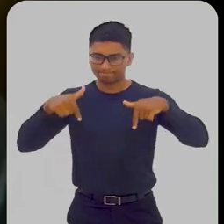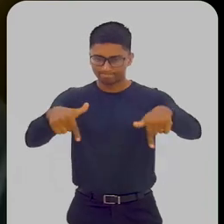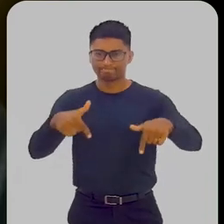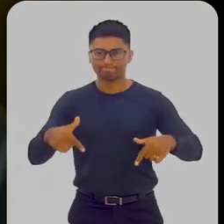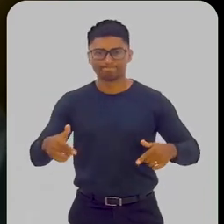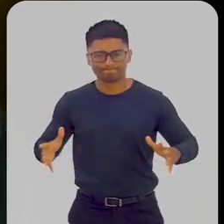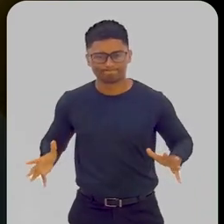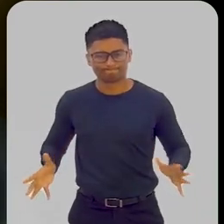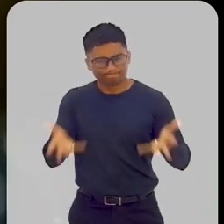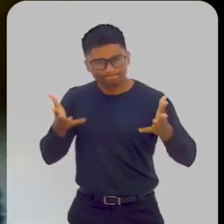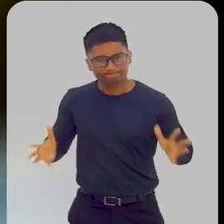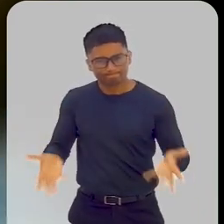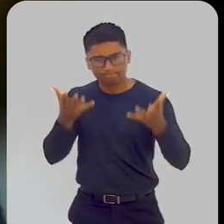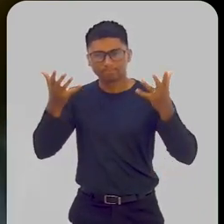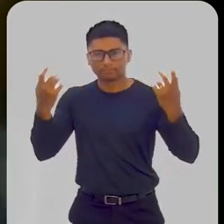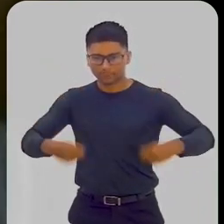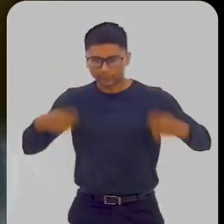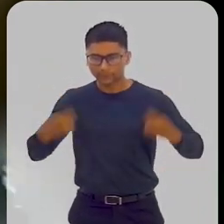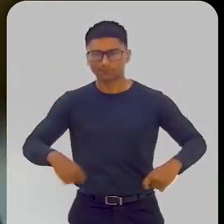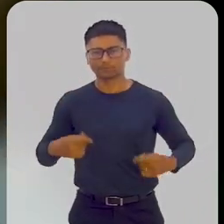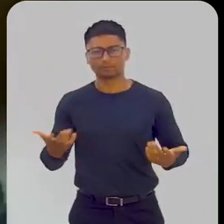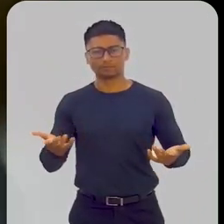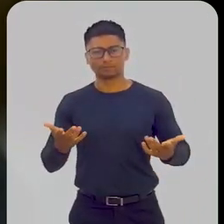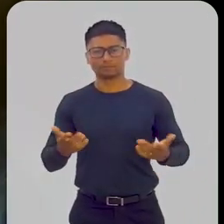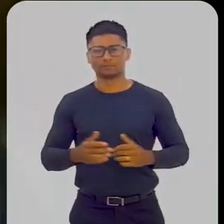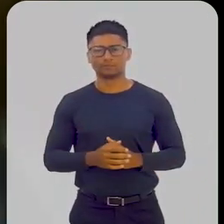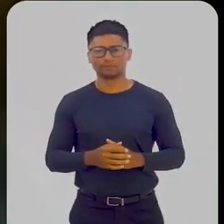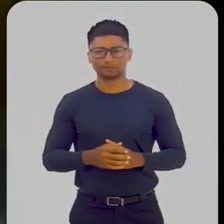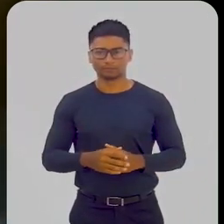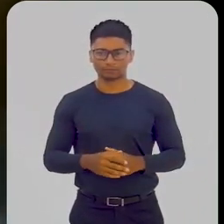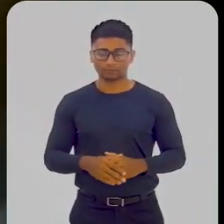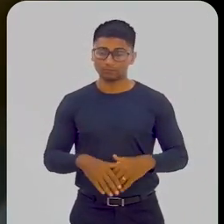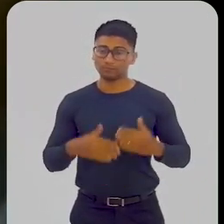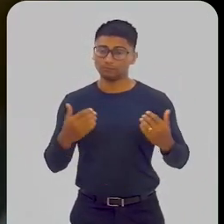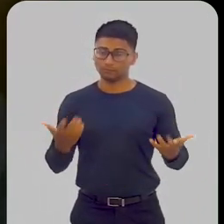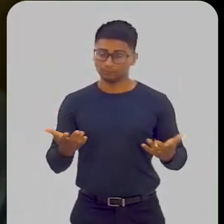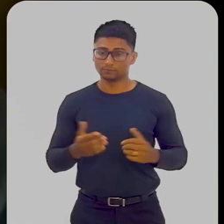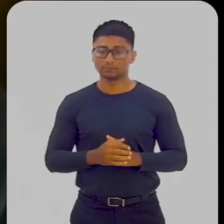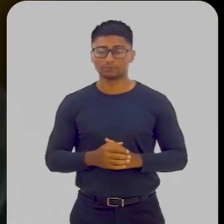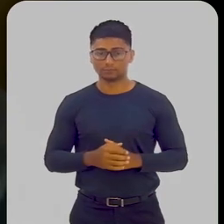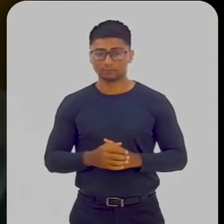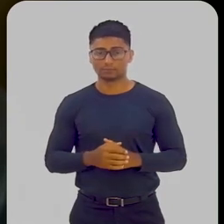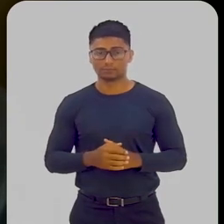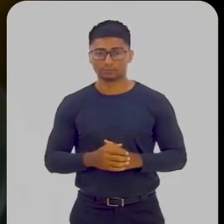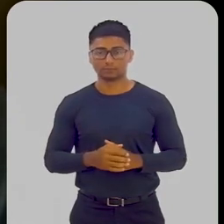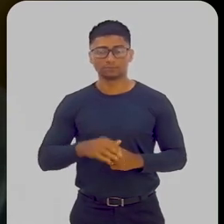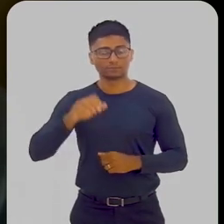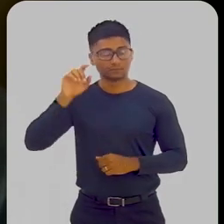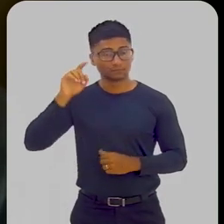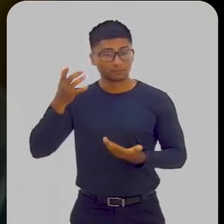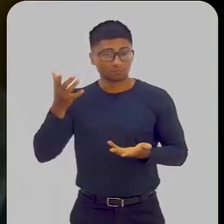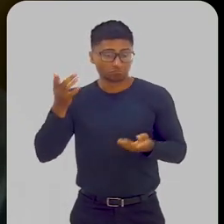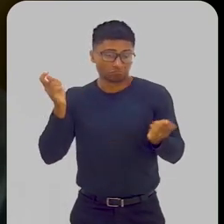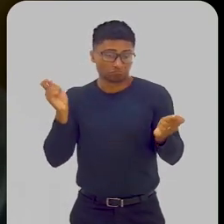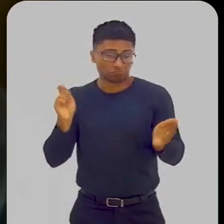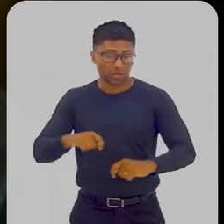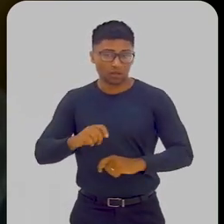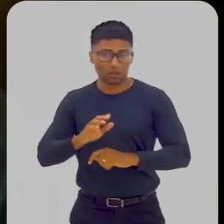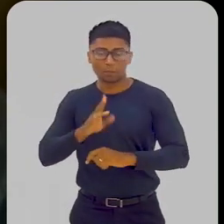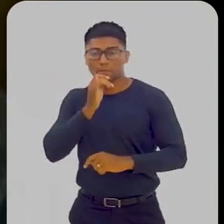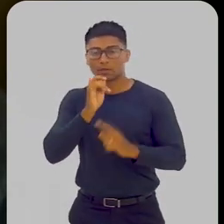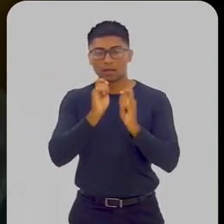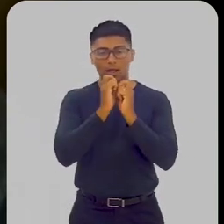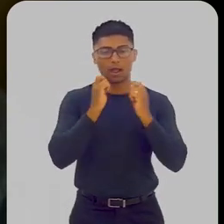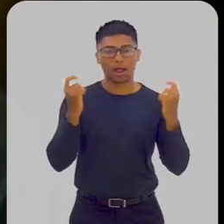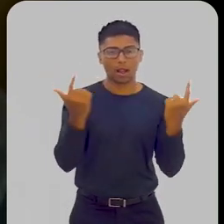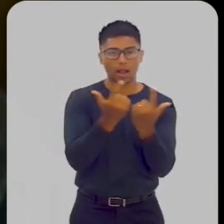em energia cinética, aquela que se move, aquela que produz alguma coisa, que gera riqueza. Então, esta, digamos assim, o clube